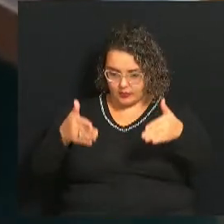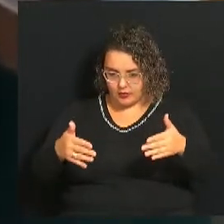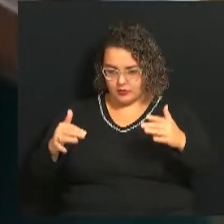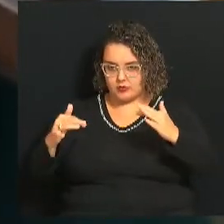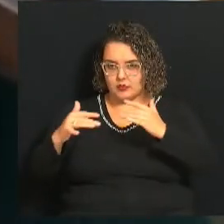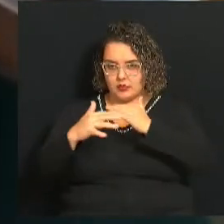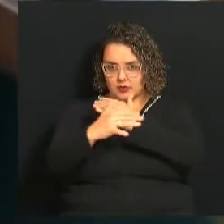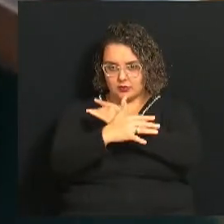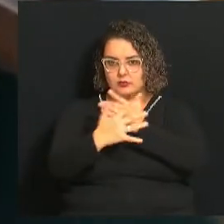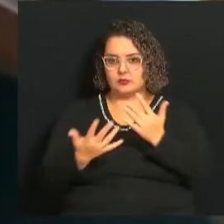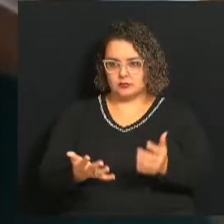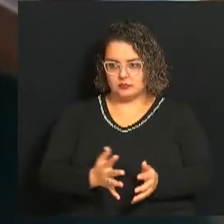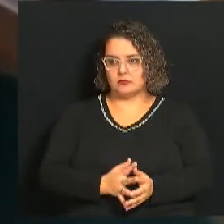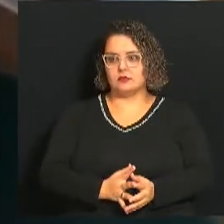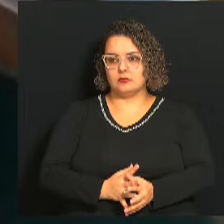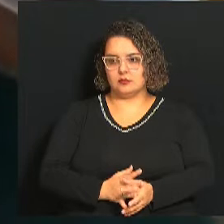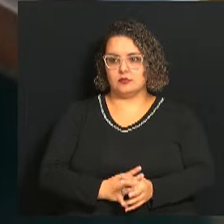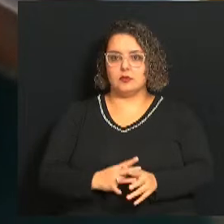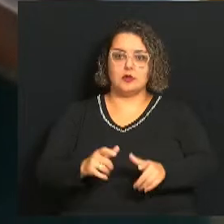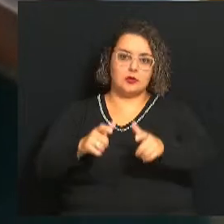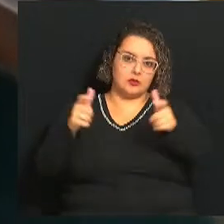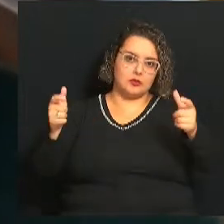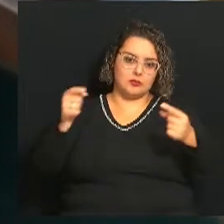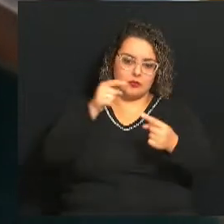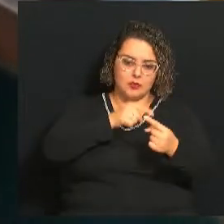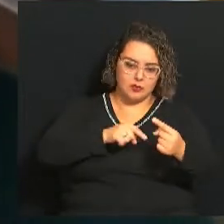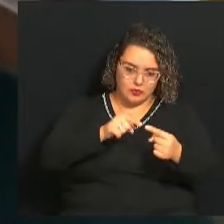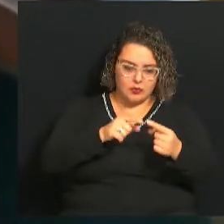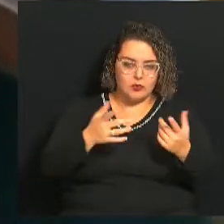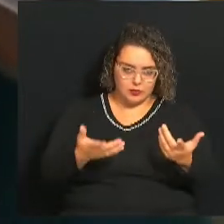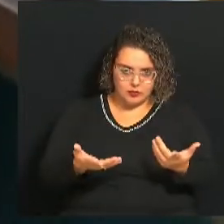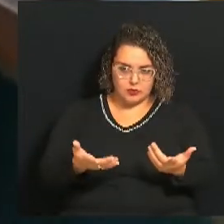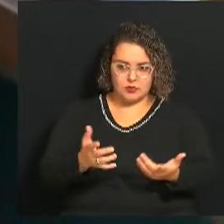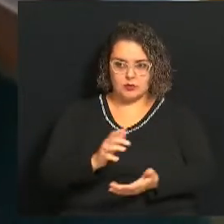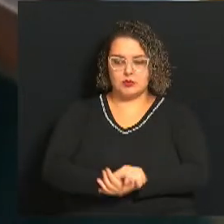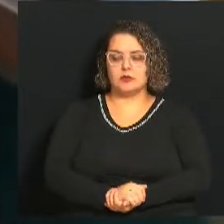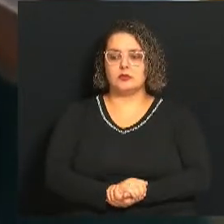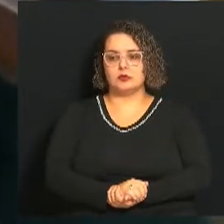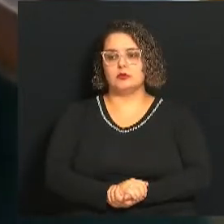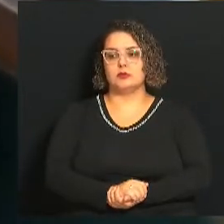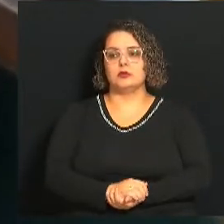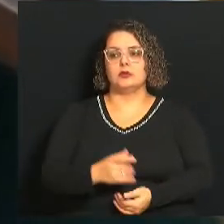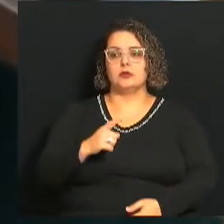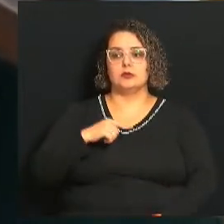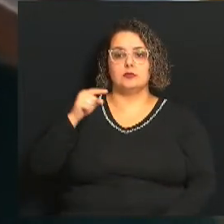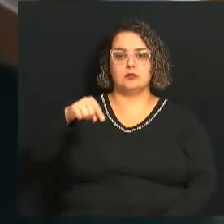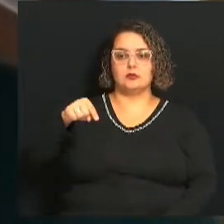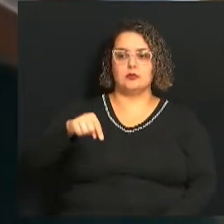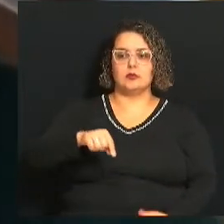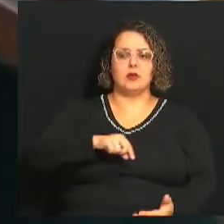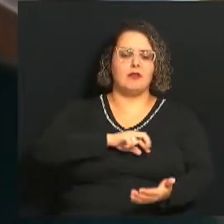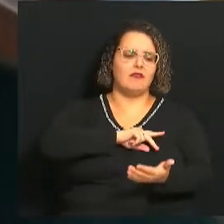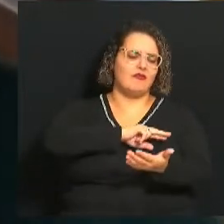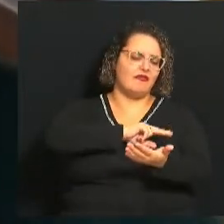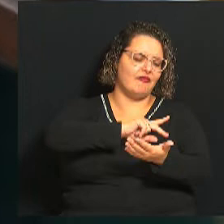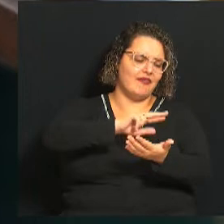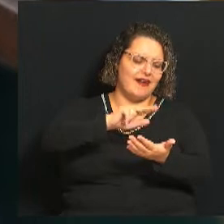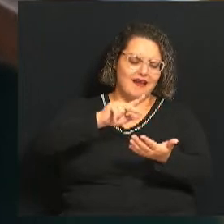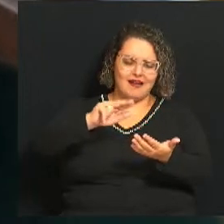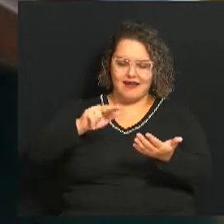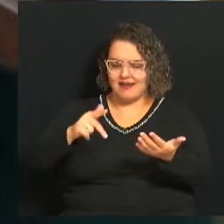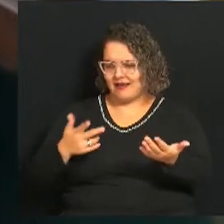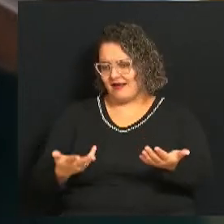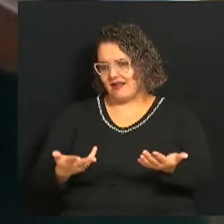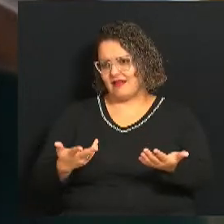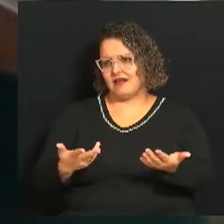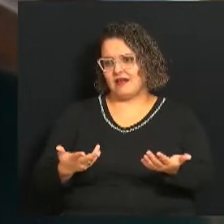é o nosso maior objetivo. E temos lá dezenas